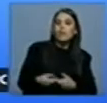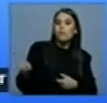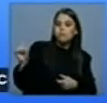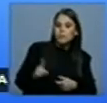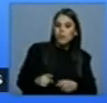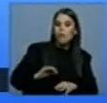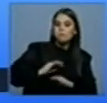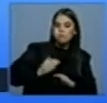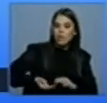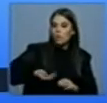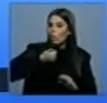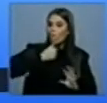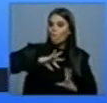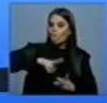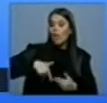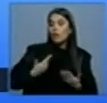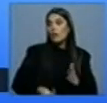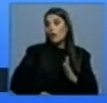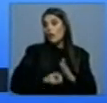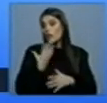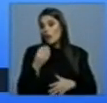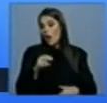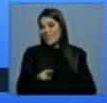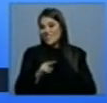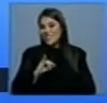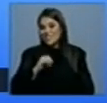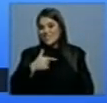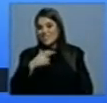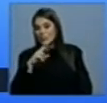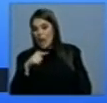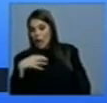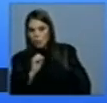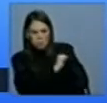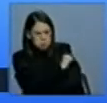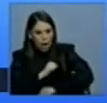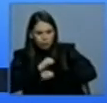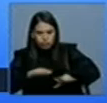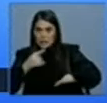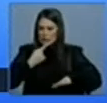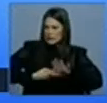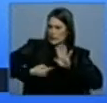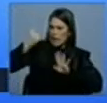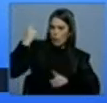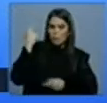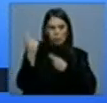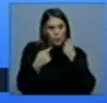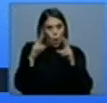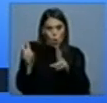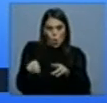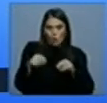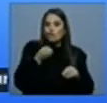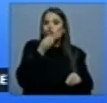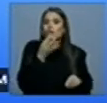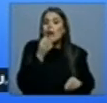Marte, então a formação de nitrato dispara. Isto é estranho, porque não era expectável que isto acontecesse. Qual é a